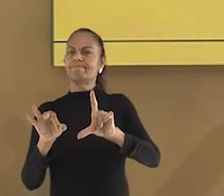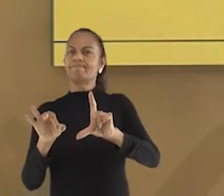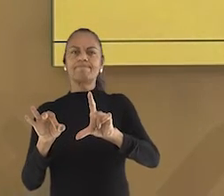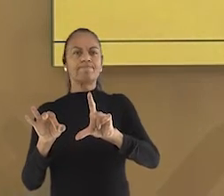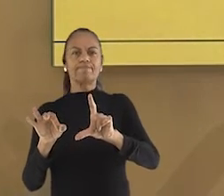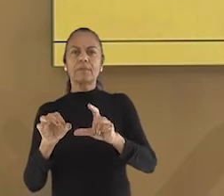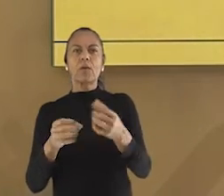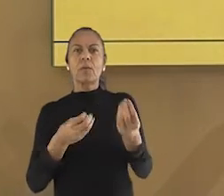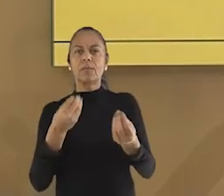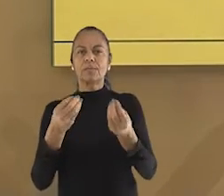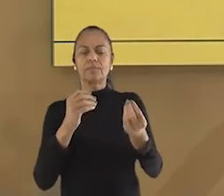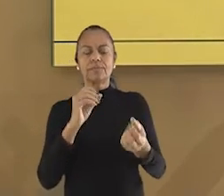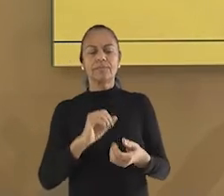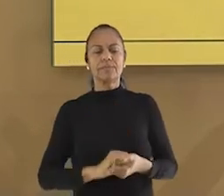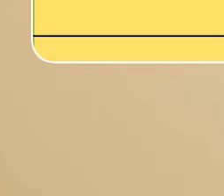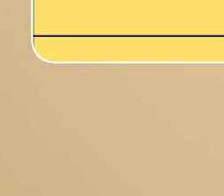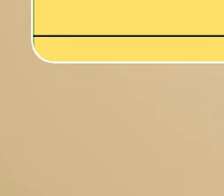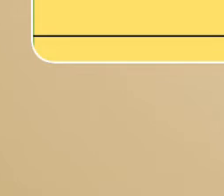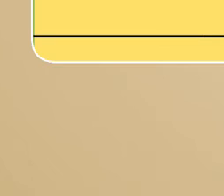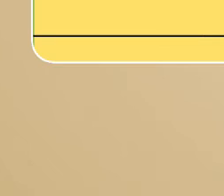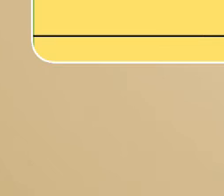Escolha uma das duas opções.